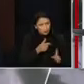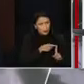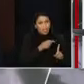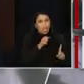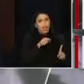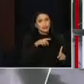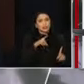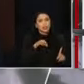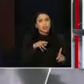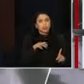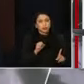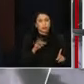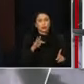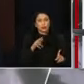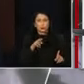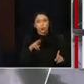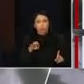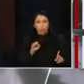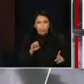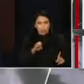assim agiu.